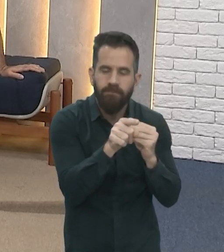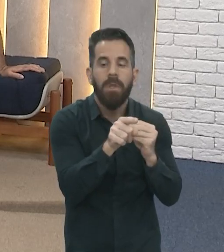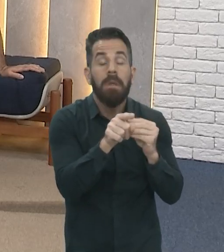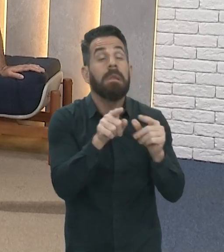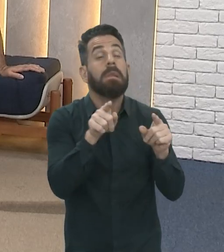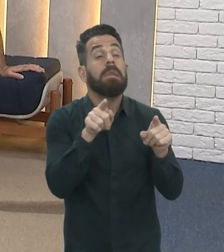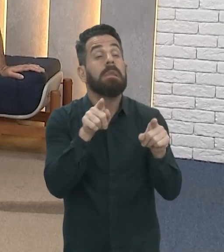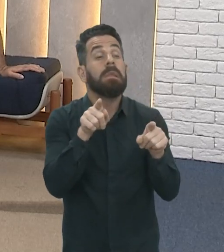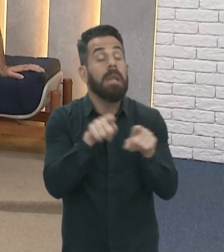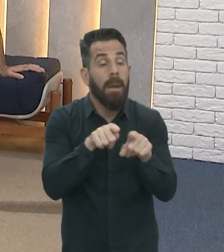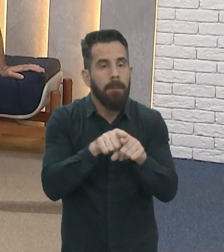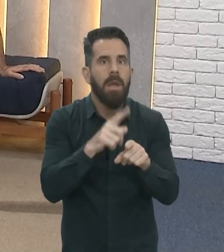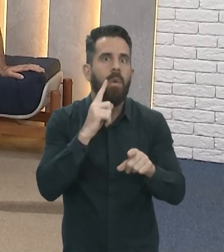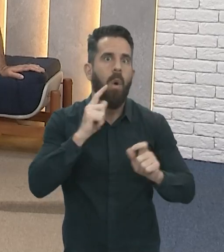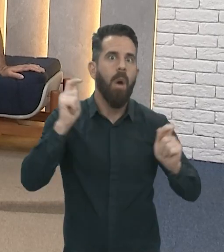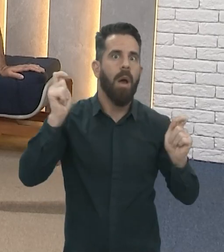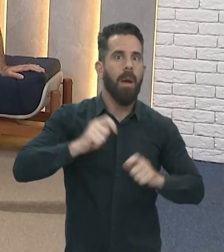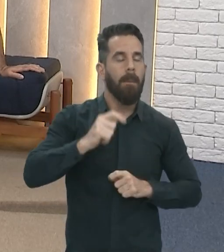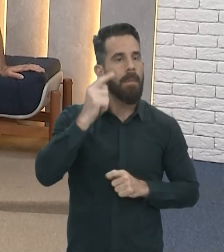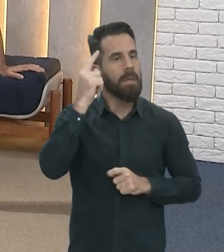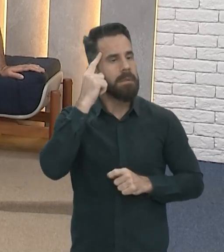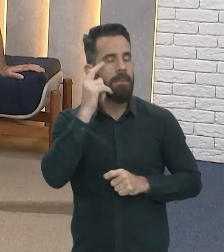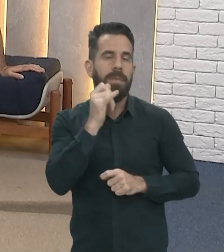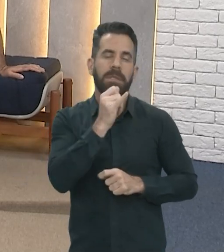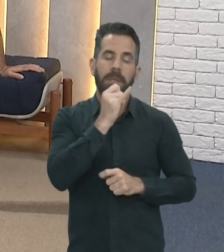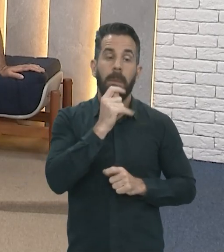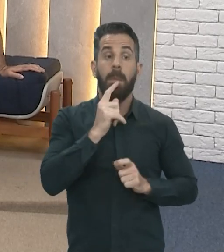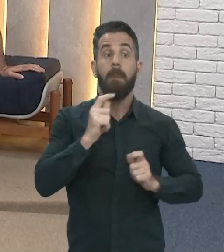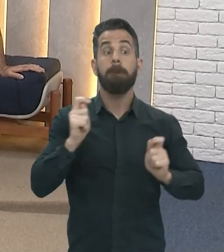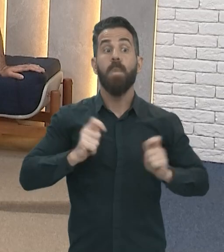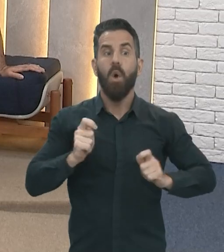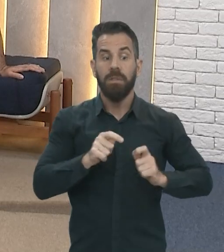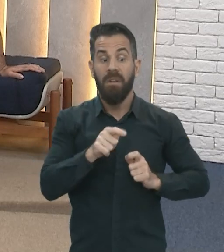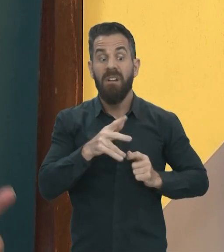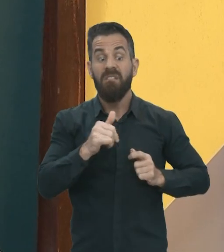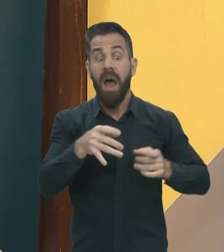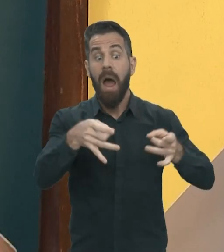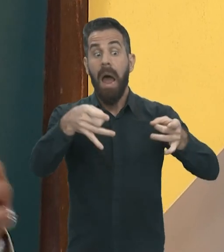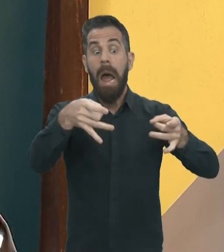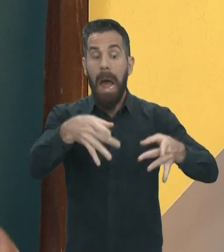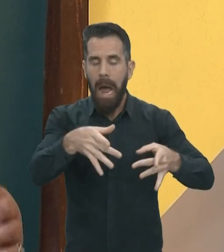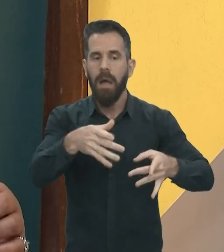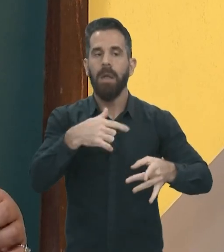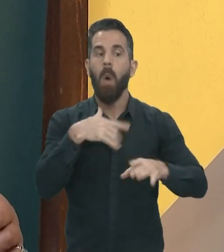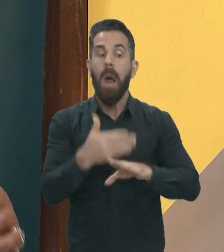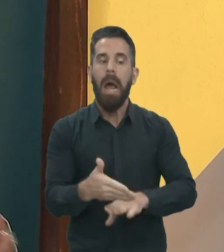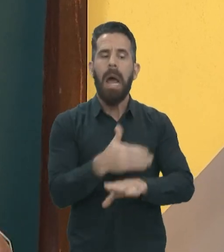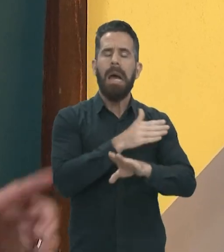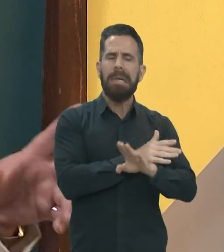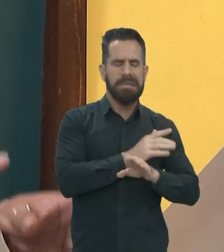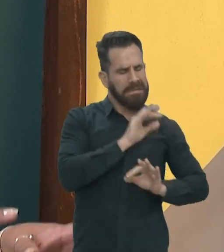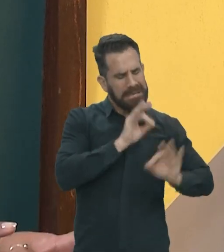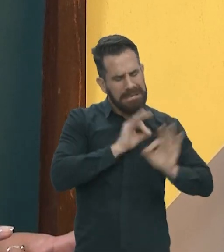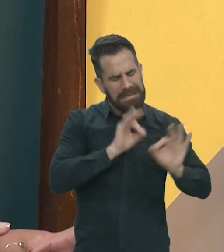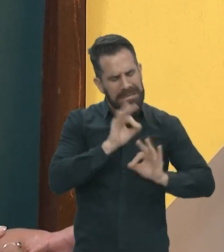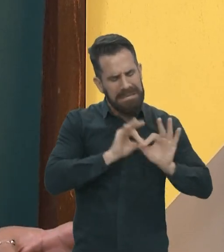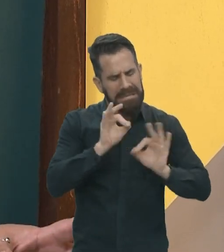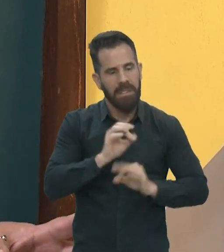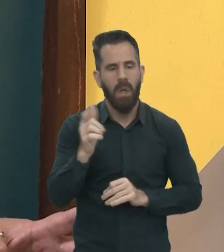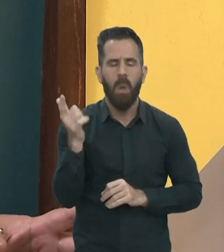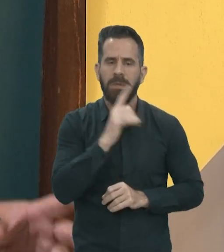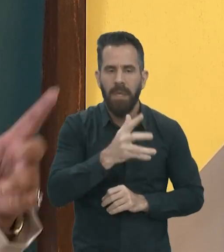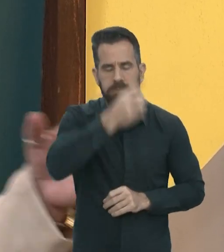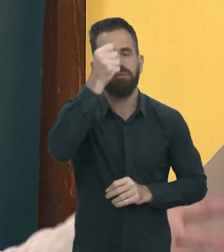da possibilidade do aluno evadir. Então, a gente tem como monitorar, identificar isso e atuar, né, com políticas específicas para